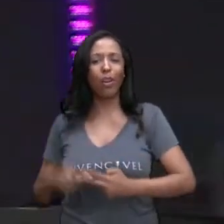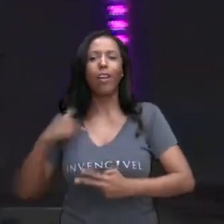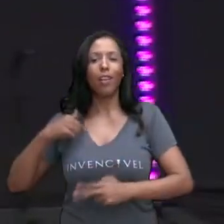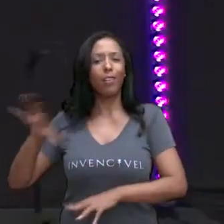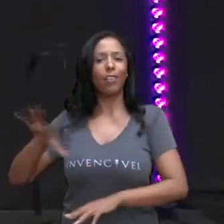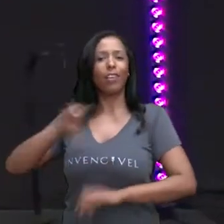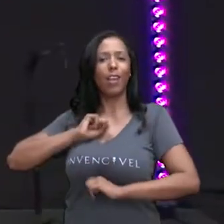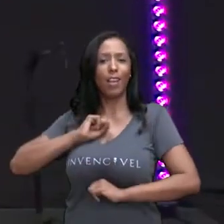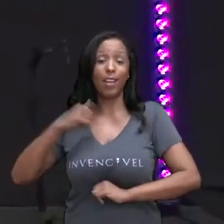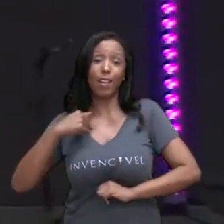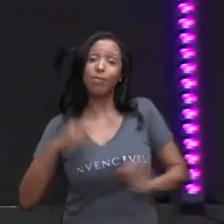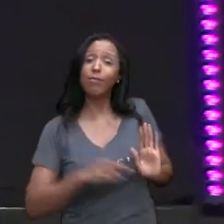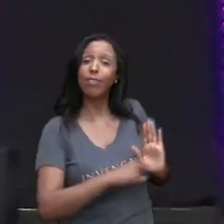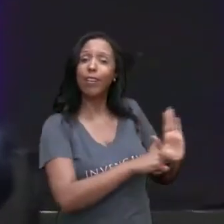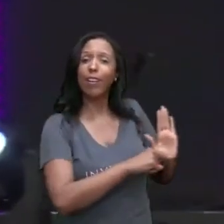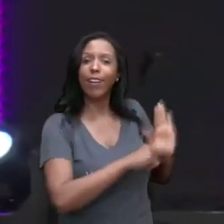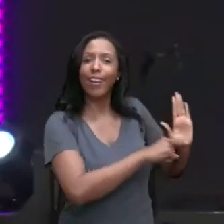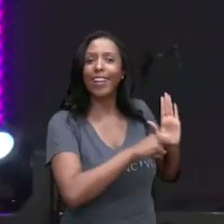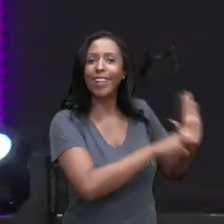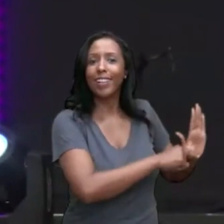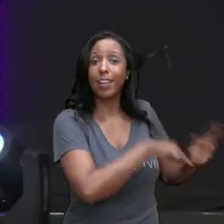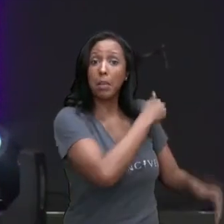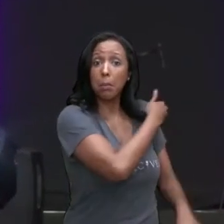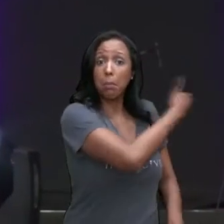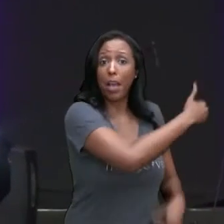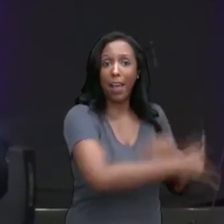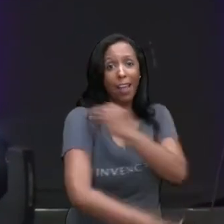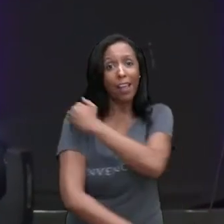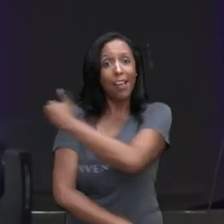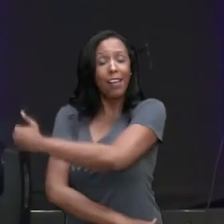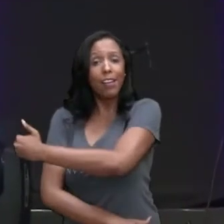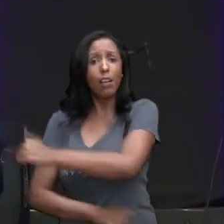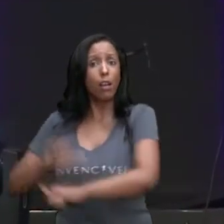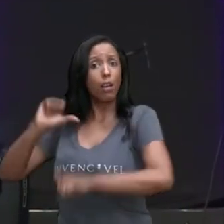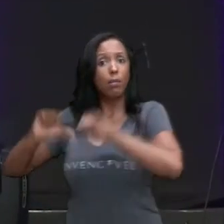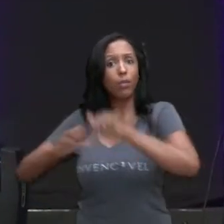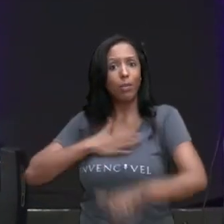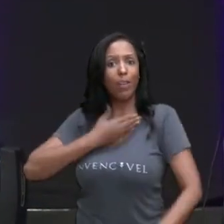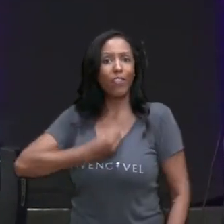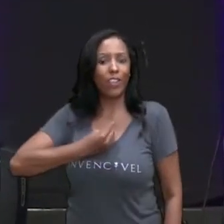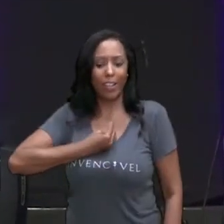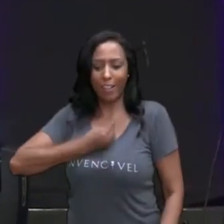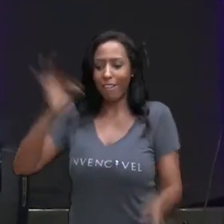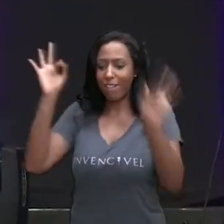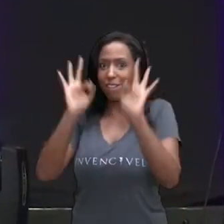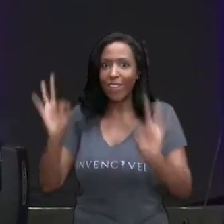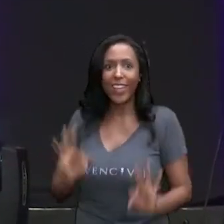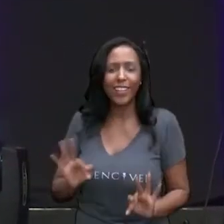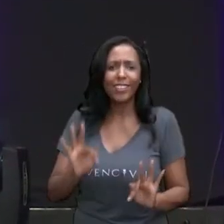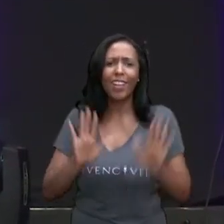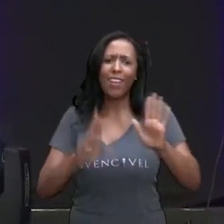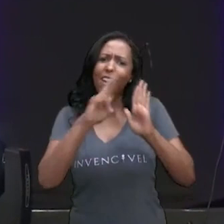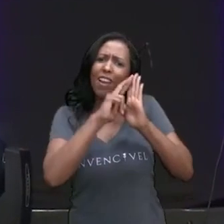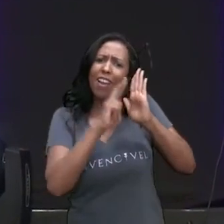Ele me salva, me dá vida eterna. Ele me transforma para viver uma vida mais feliz. Uma vida de mais regras de Deus, de mais orientação de